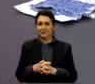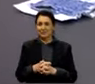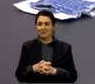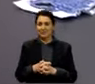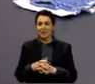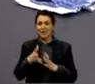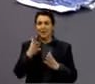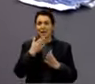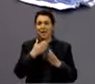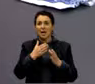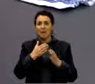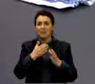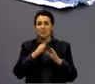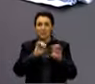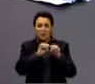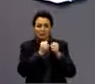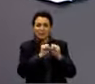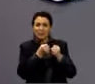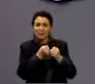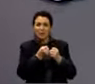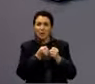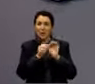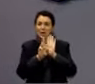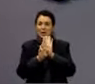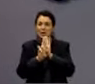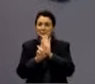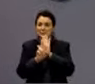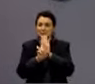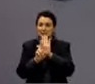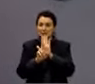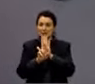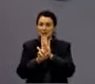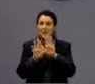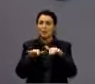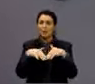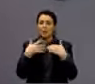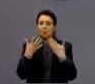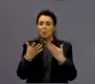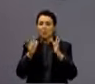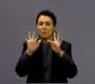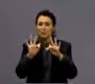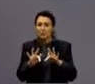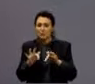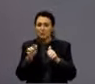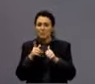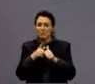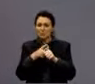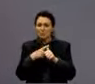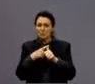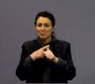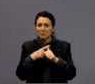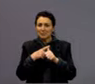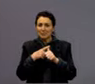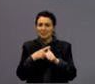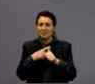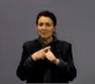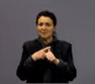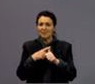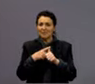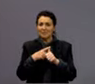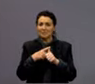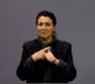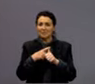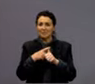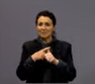e essa parte em pedaços que representa, então, um alimento melhor mastigado. Vamos